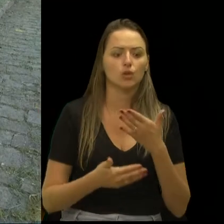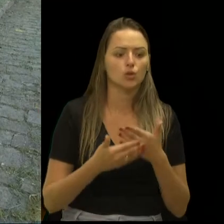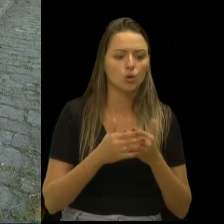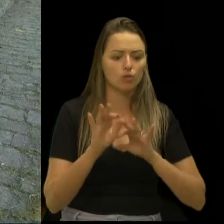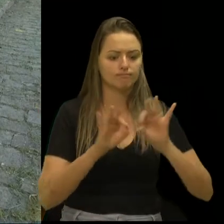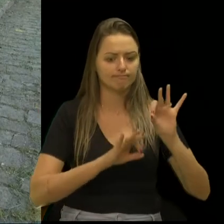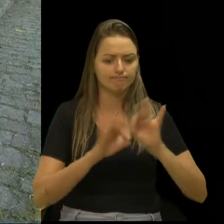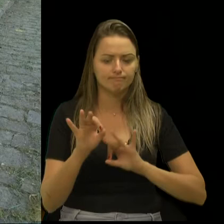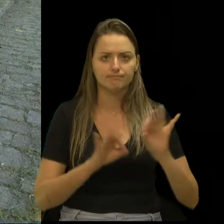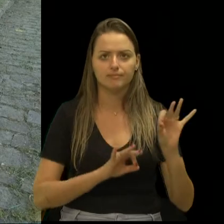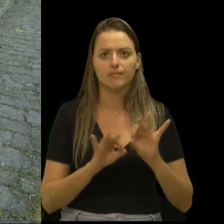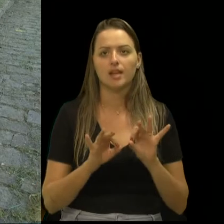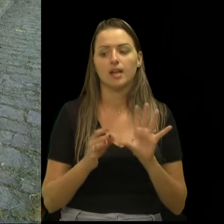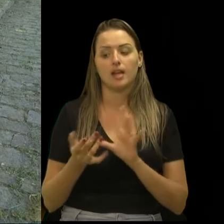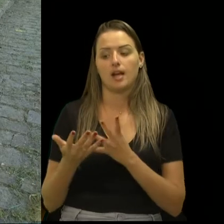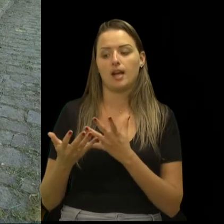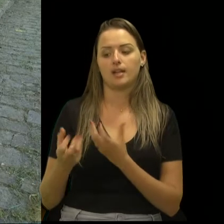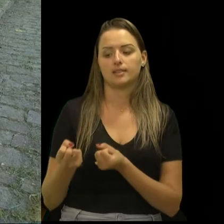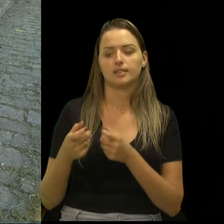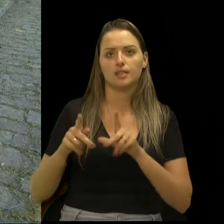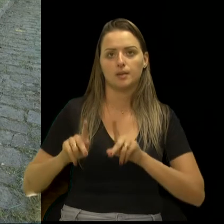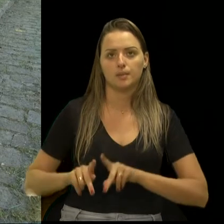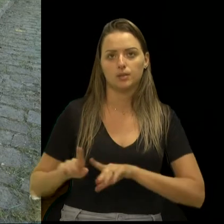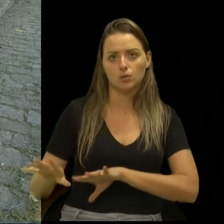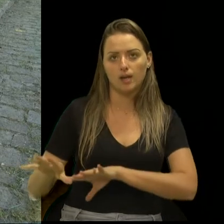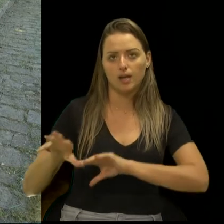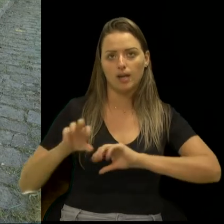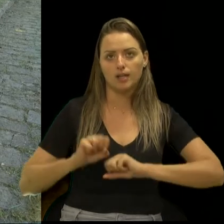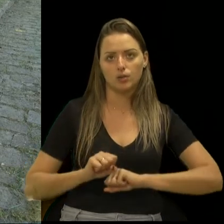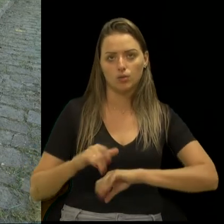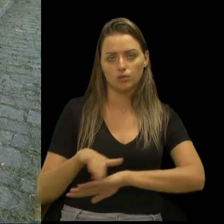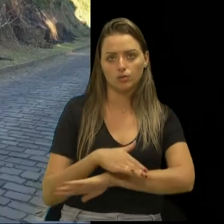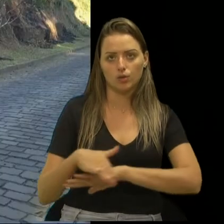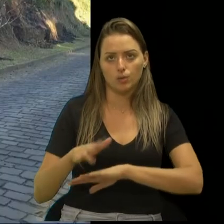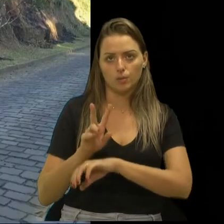sim, permite que o morador,